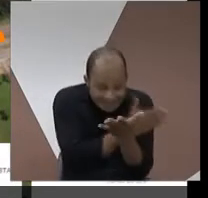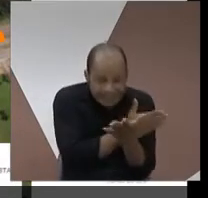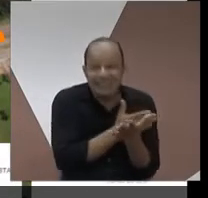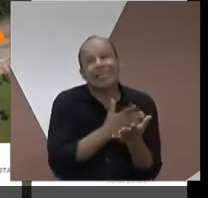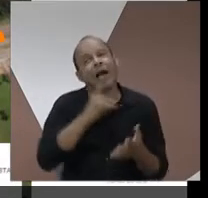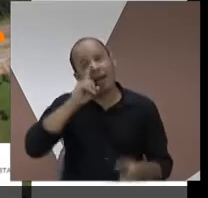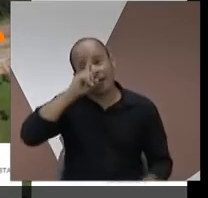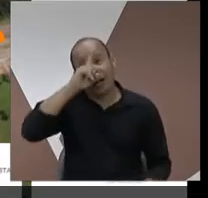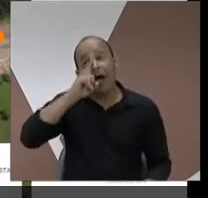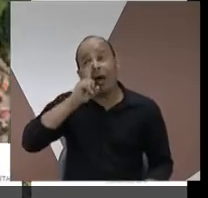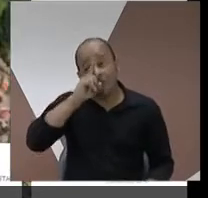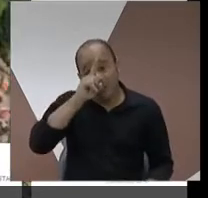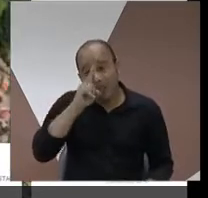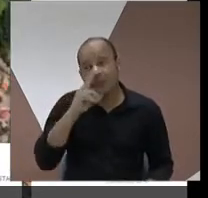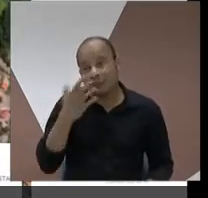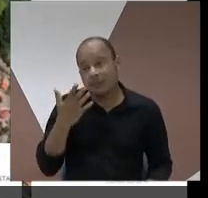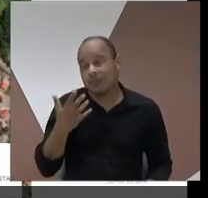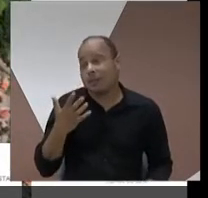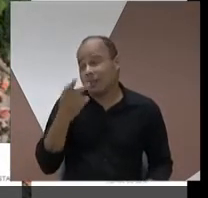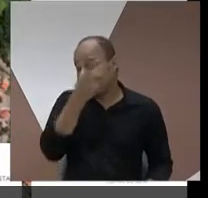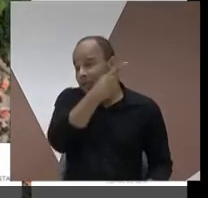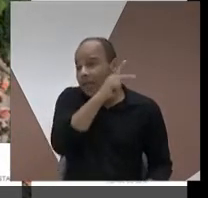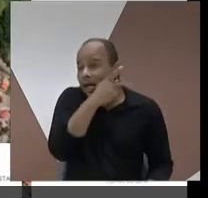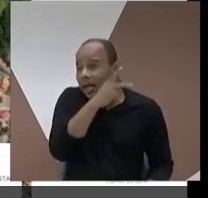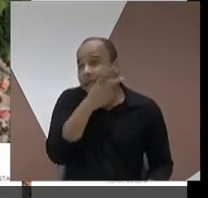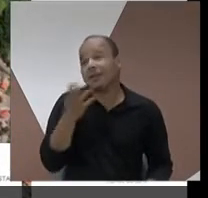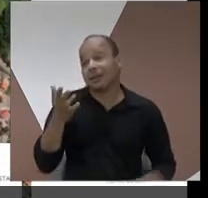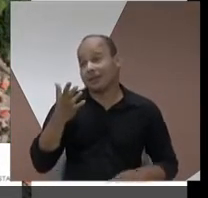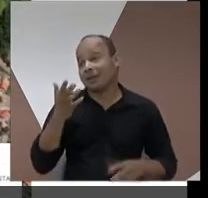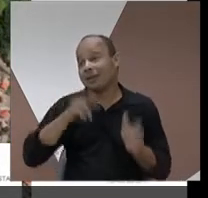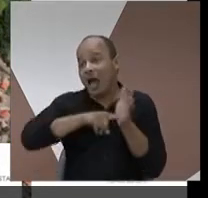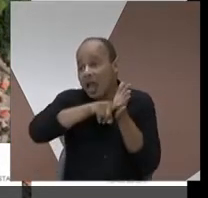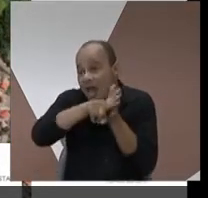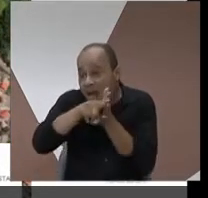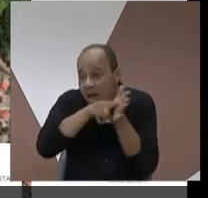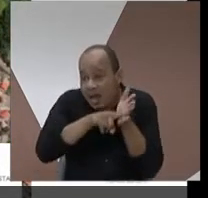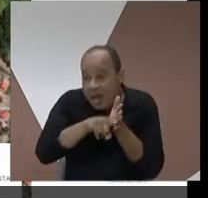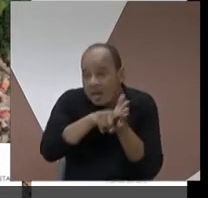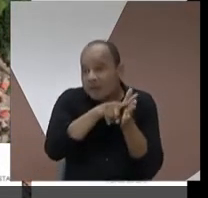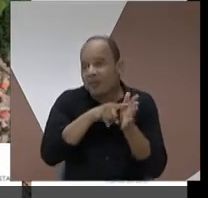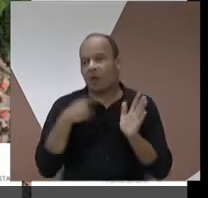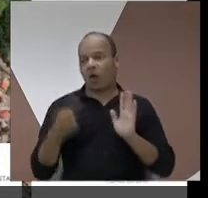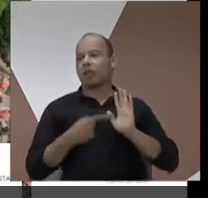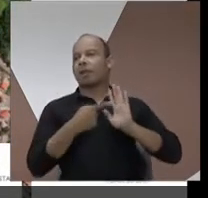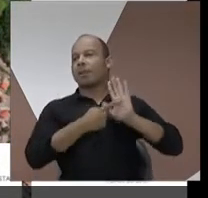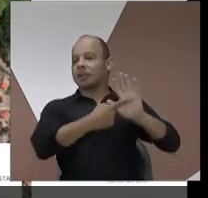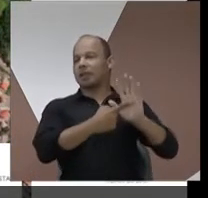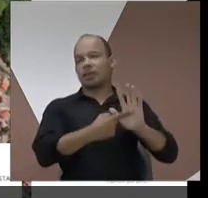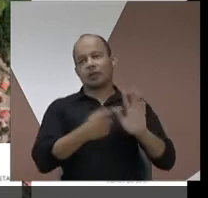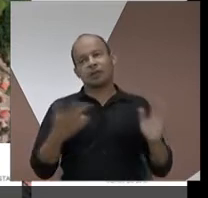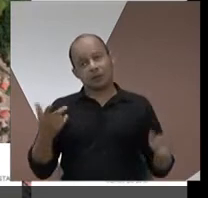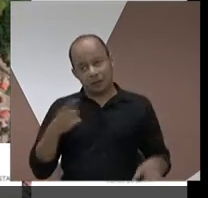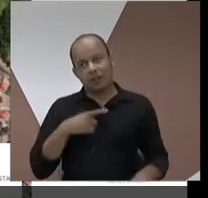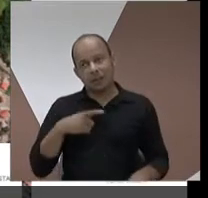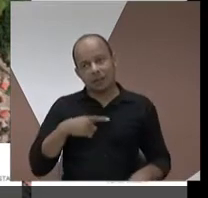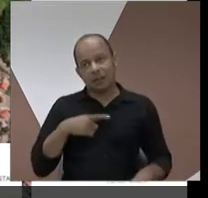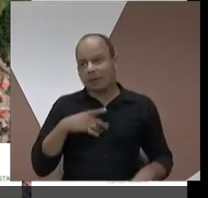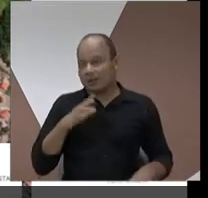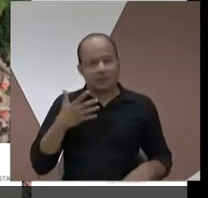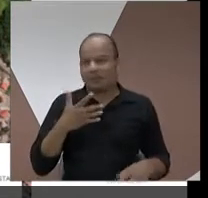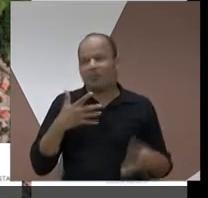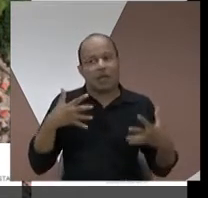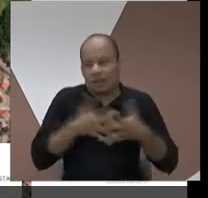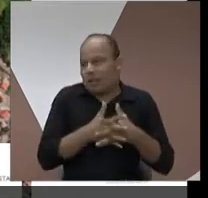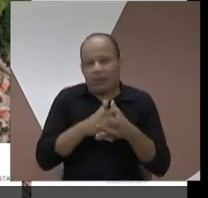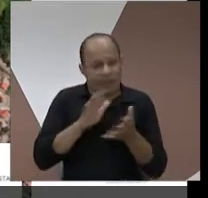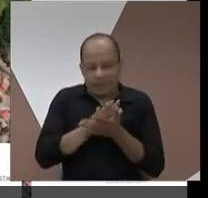anotada no estudo deles. Nós apresentamos um projeto que não tem interferência, adultera, tem interferência.